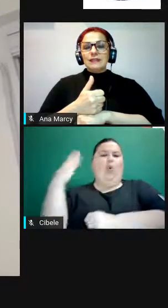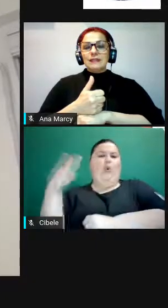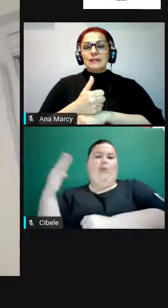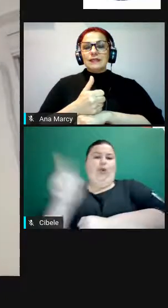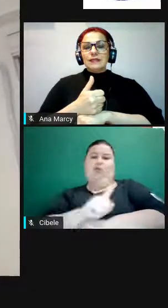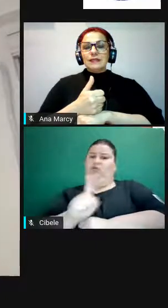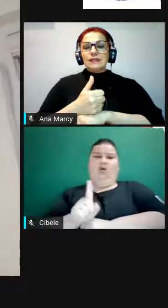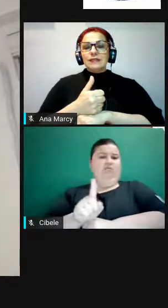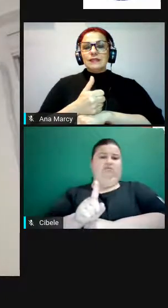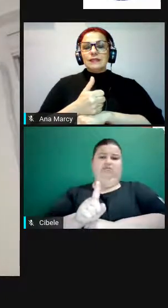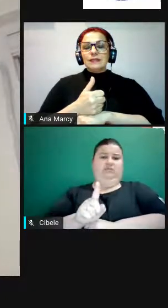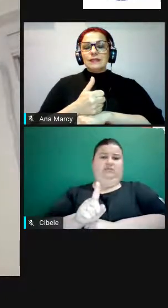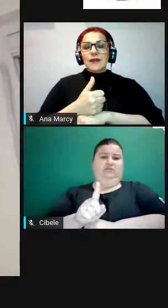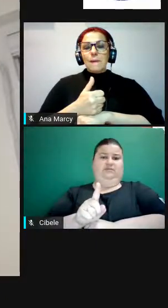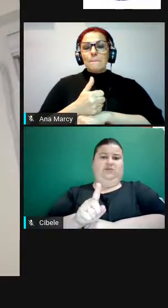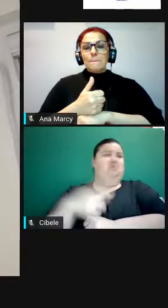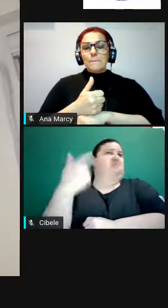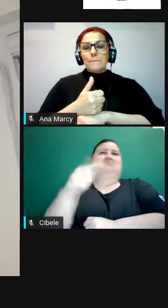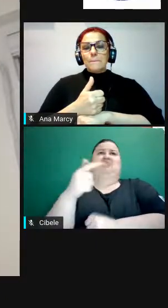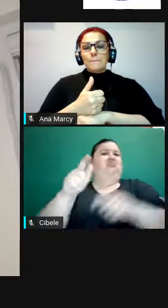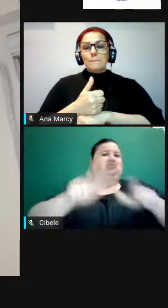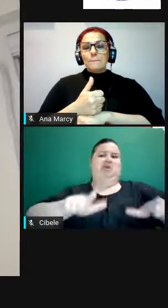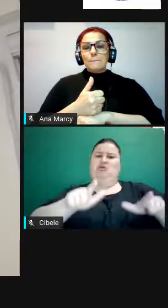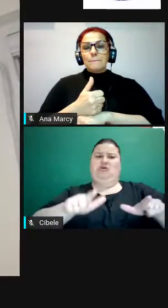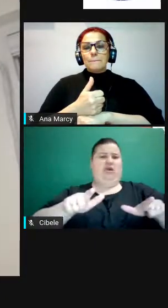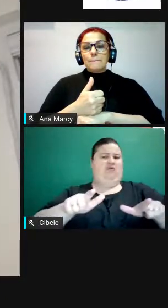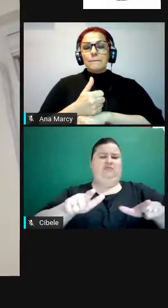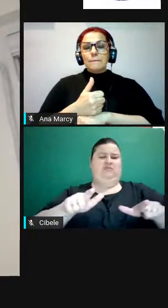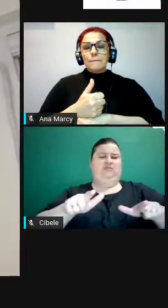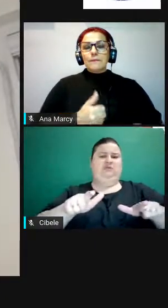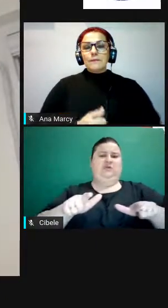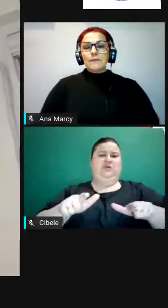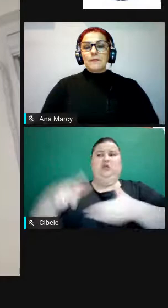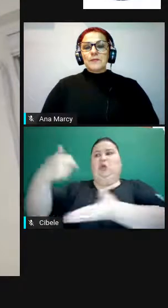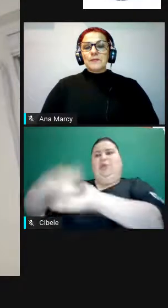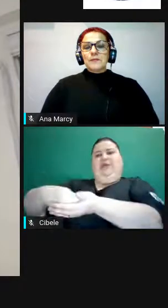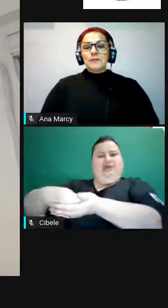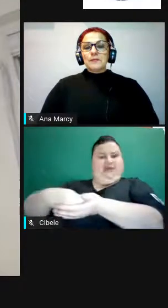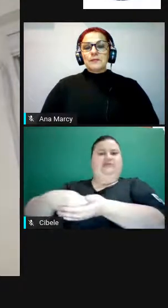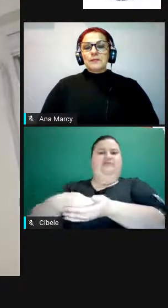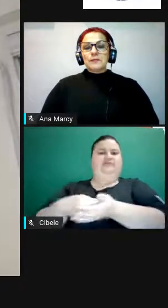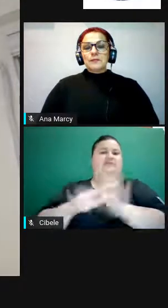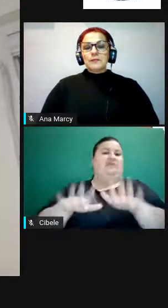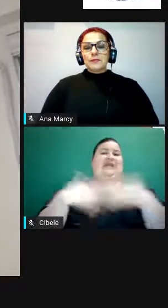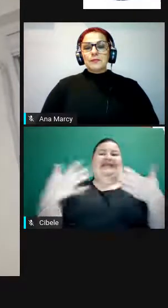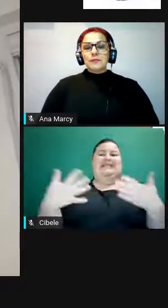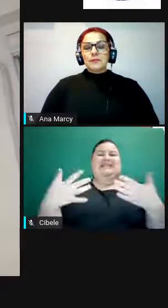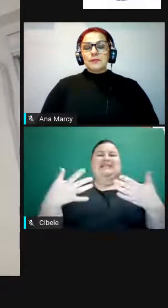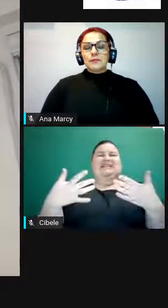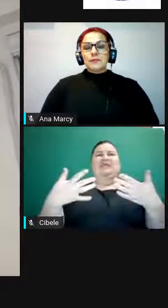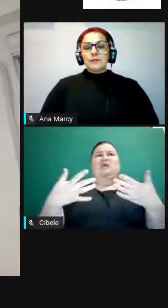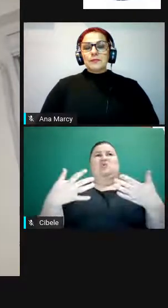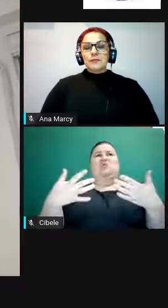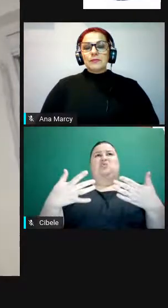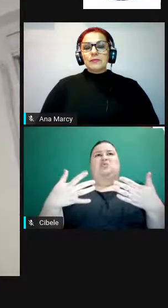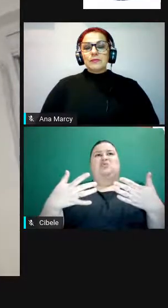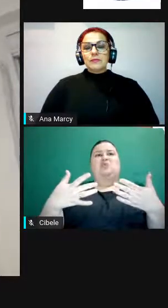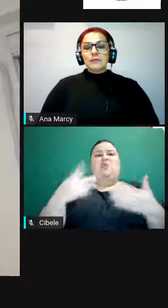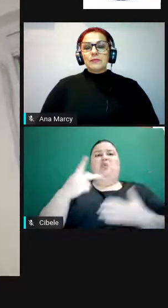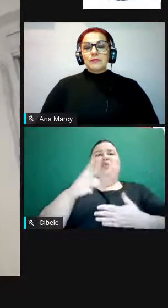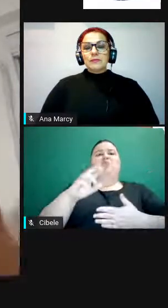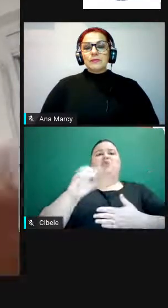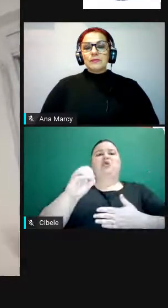não existe nenhum local que exijam biólogo ali então a probabilidade de contratar um profissional que de fato nem tem o